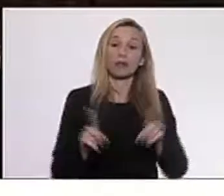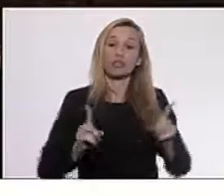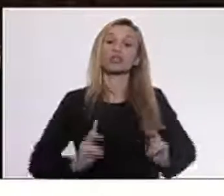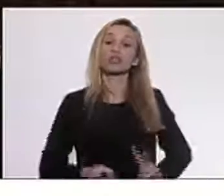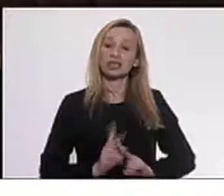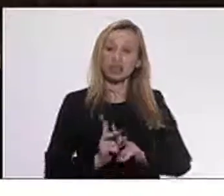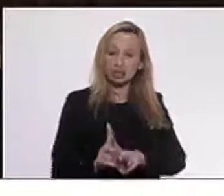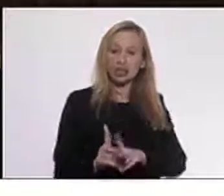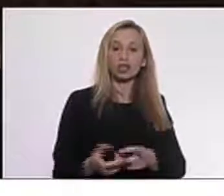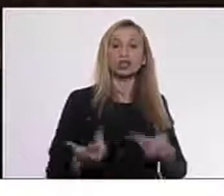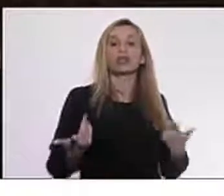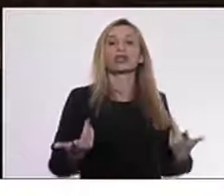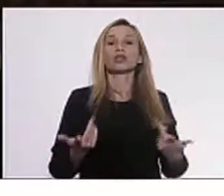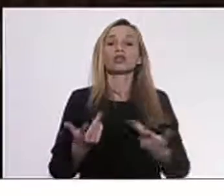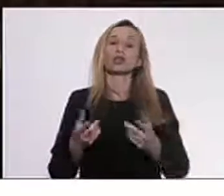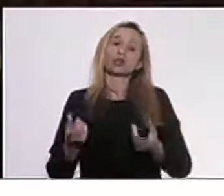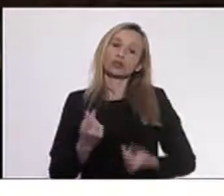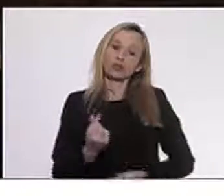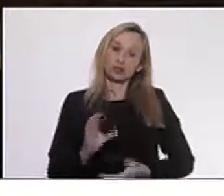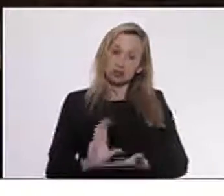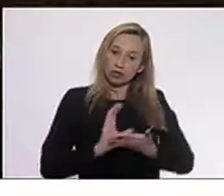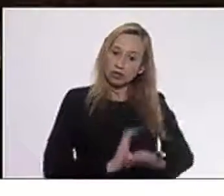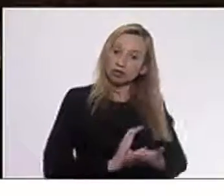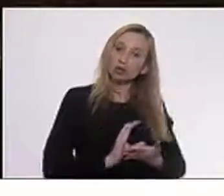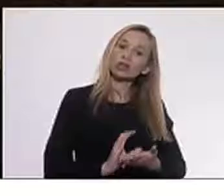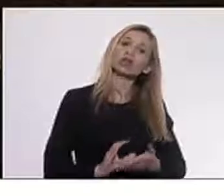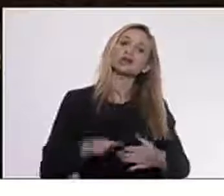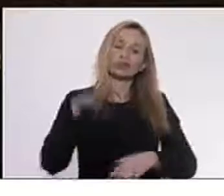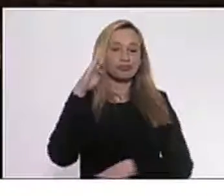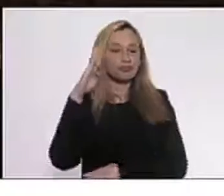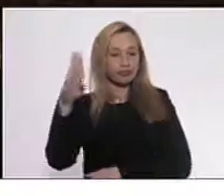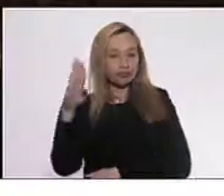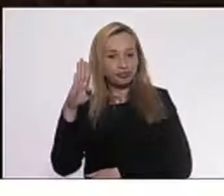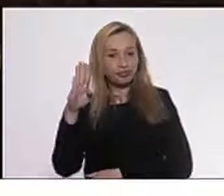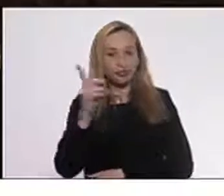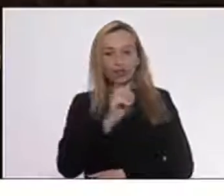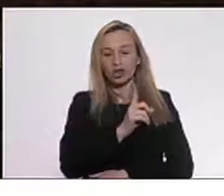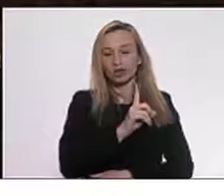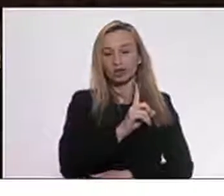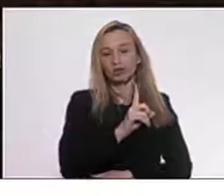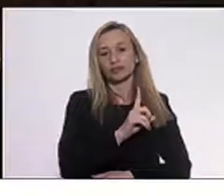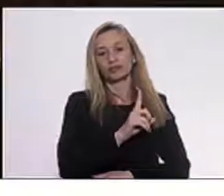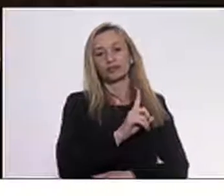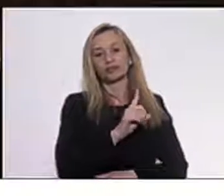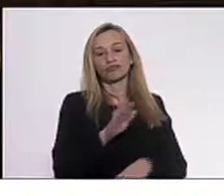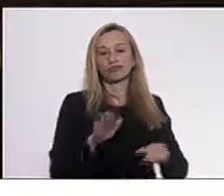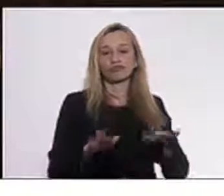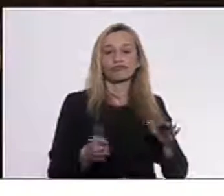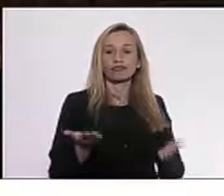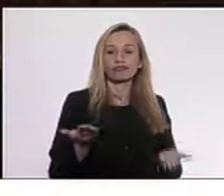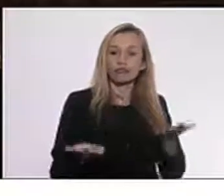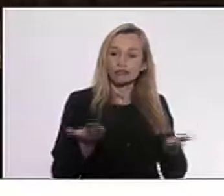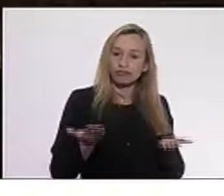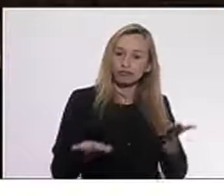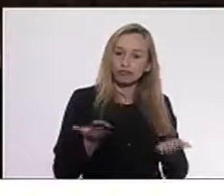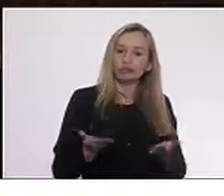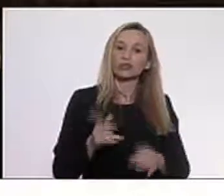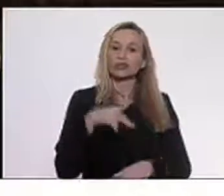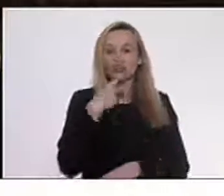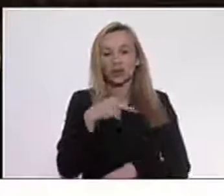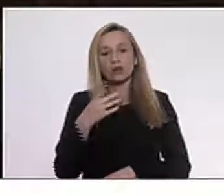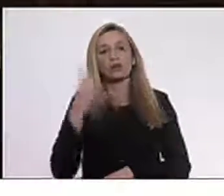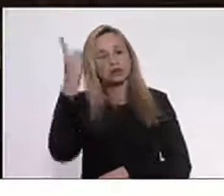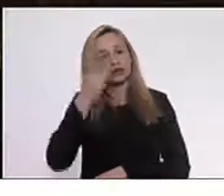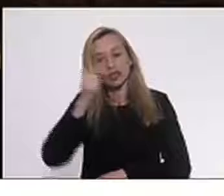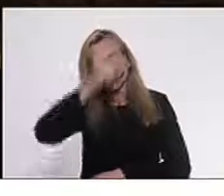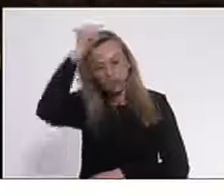muito na questão orçamentária e nas prioridades que não são as questões estruturais, como bem disse aqui o deputado